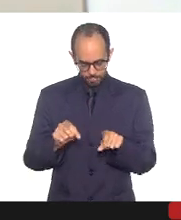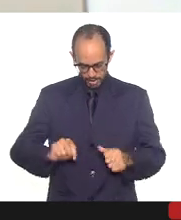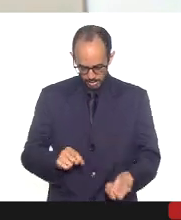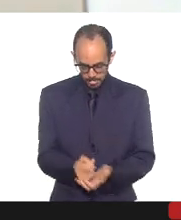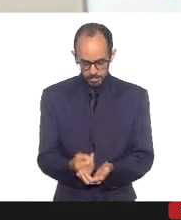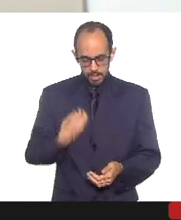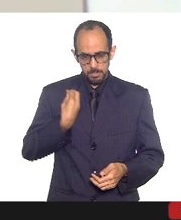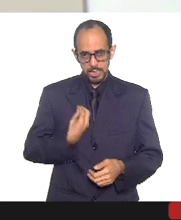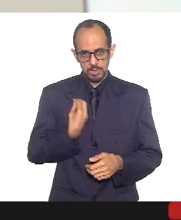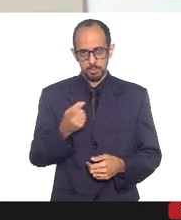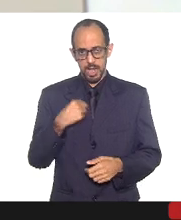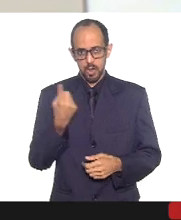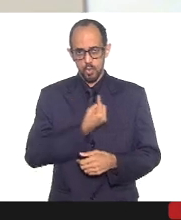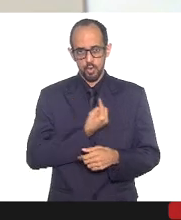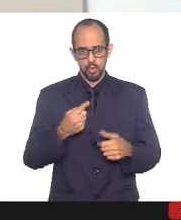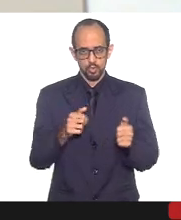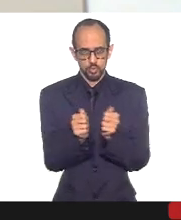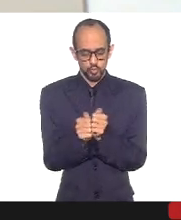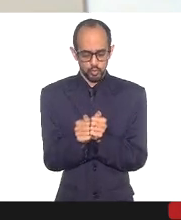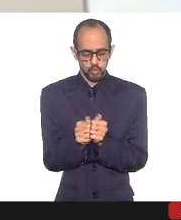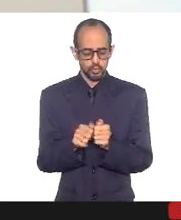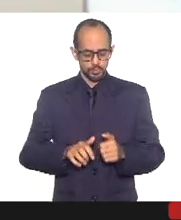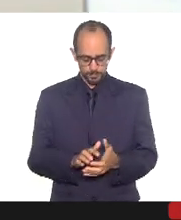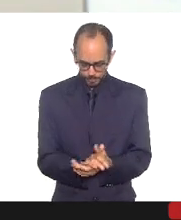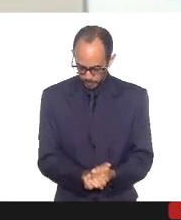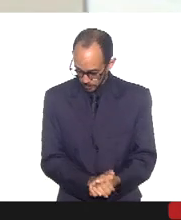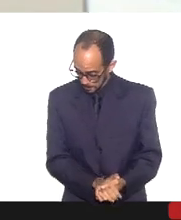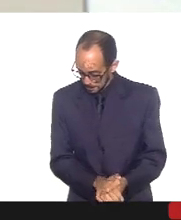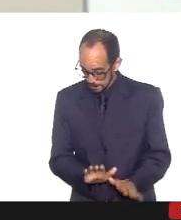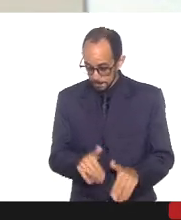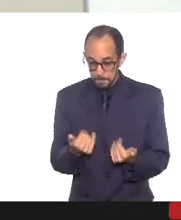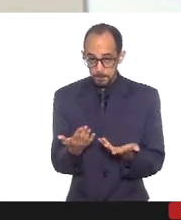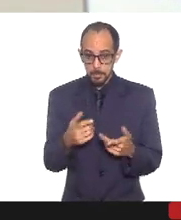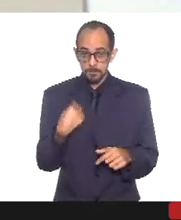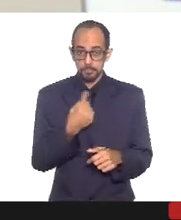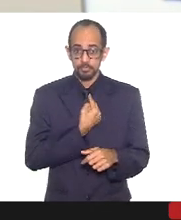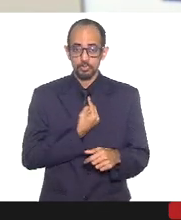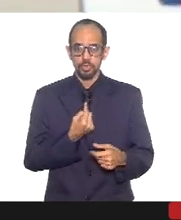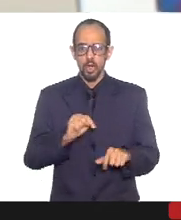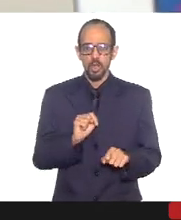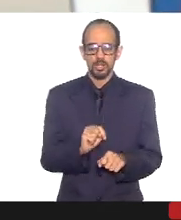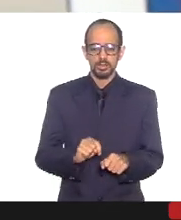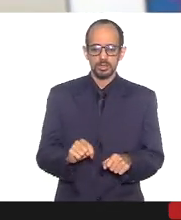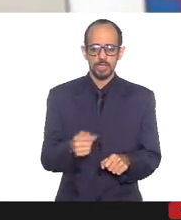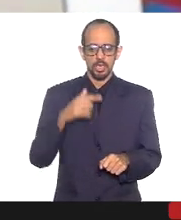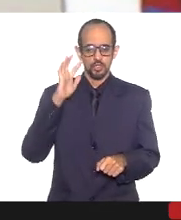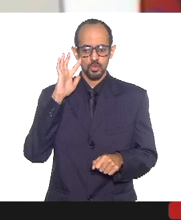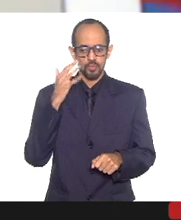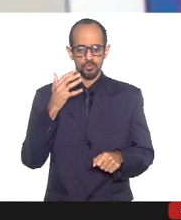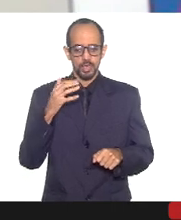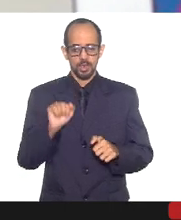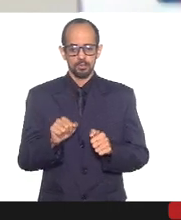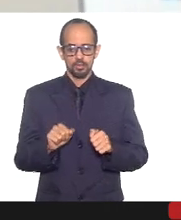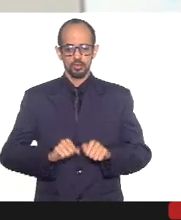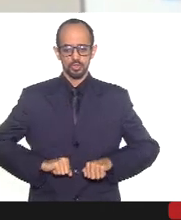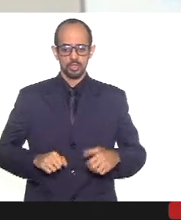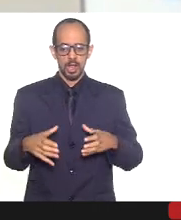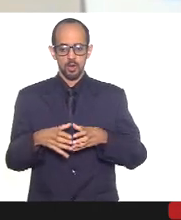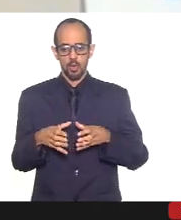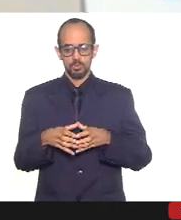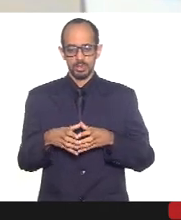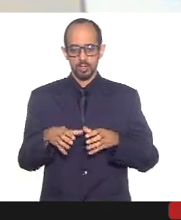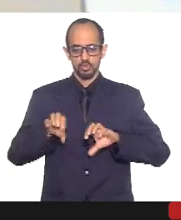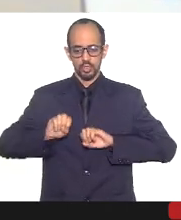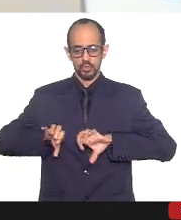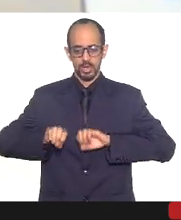participar conosco dessa audiência pública. A gente tomou a iniciativa, no âmbito da Comissão de Educação, de